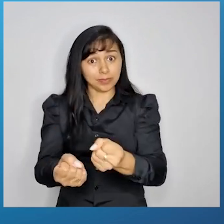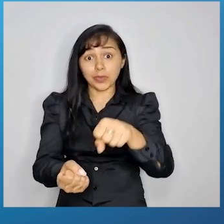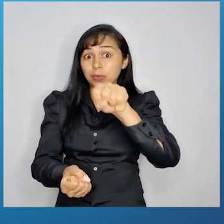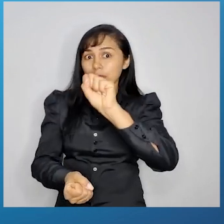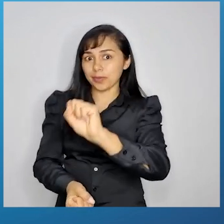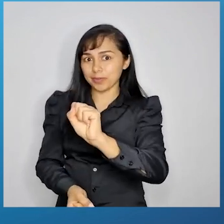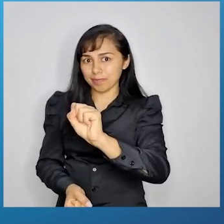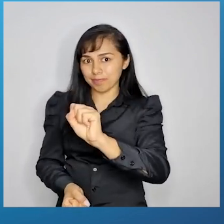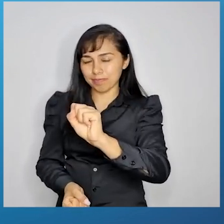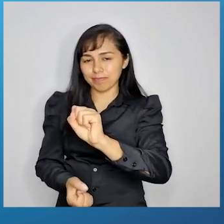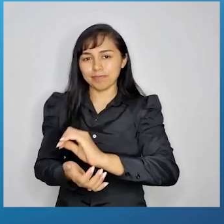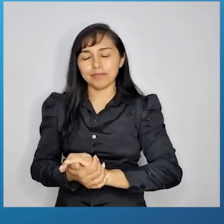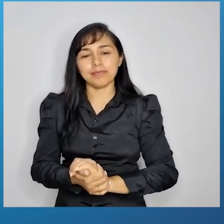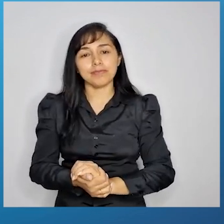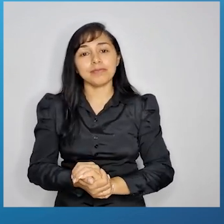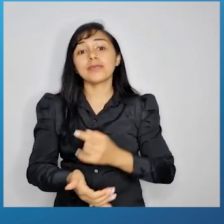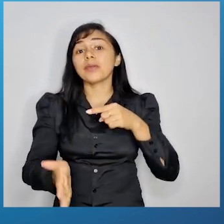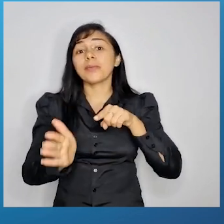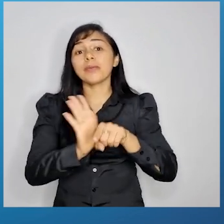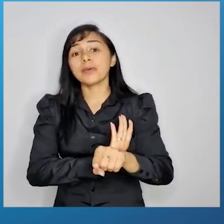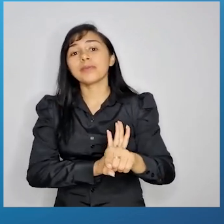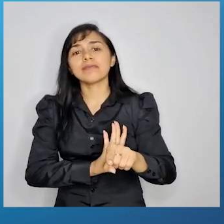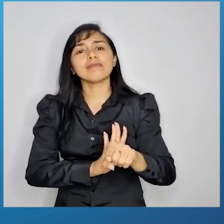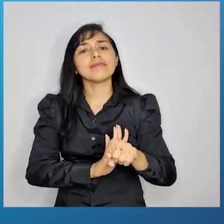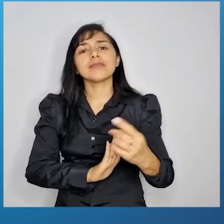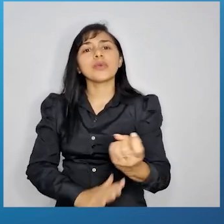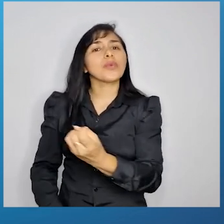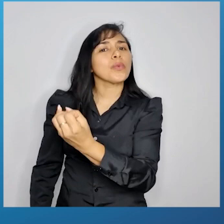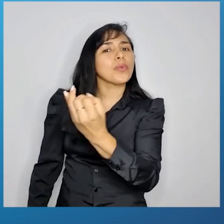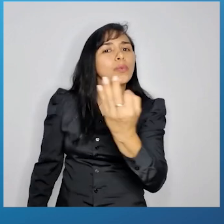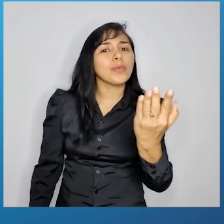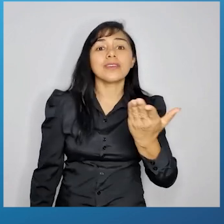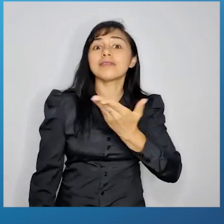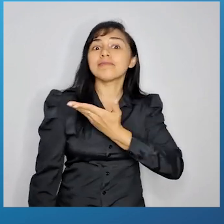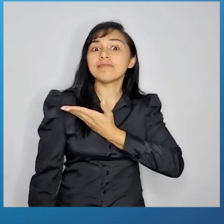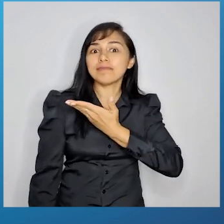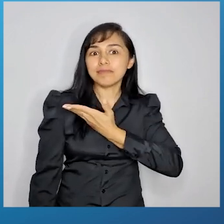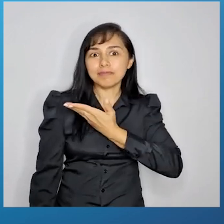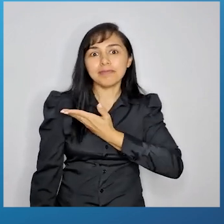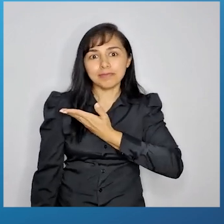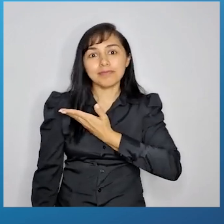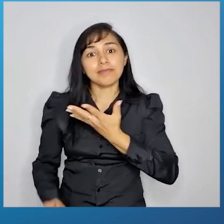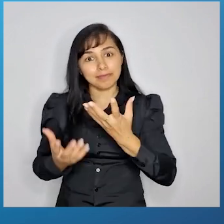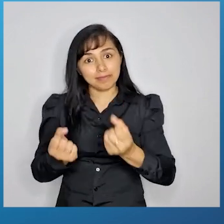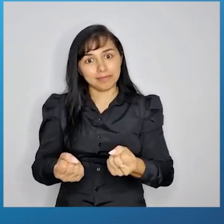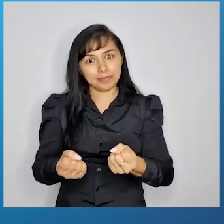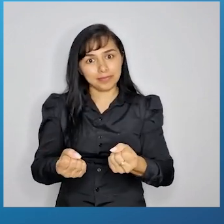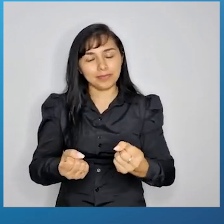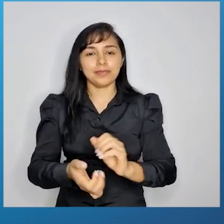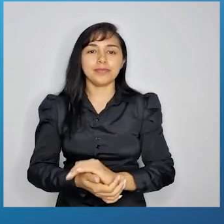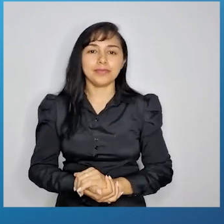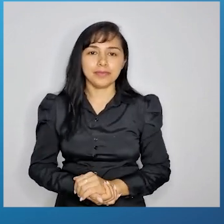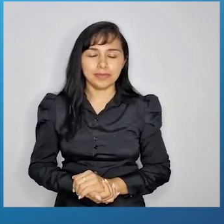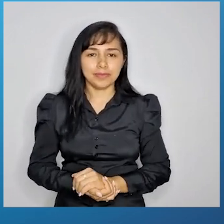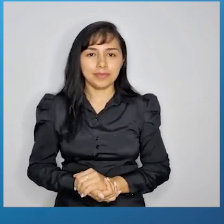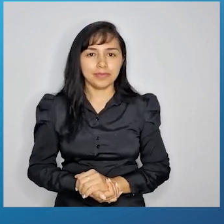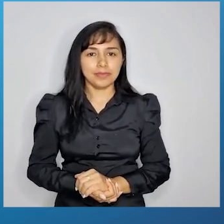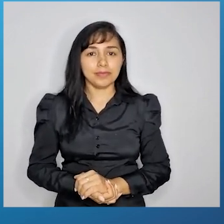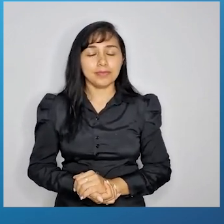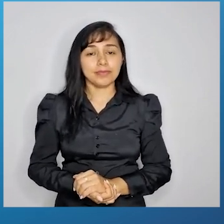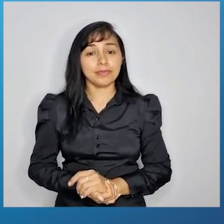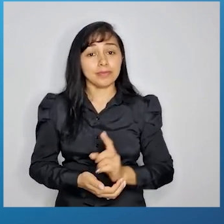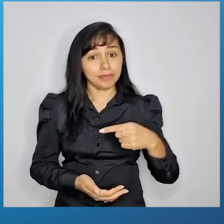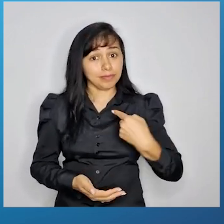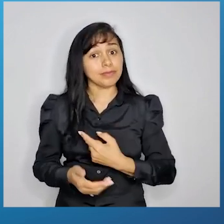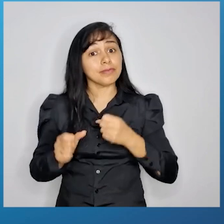ele deu 8 figurinhas para cada. E no problema, quer saber qual a quantidade de amigos que recebeu.